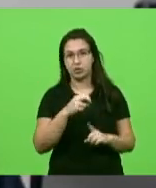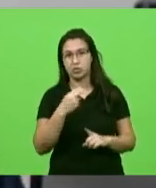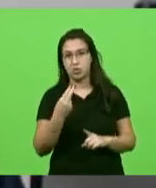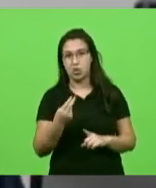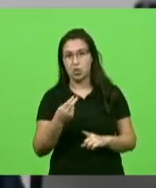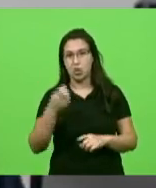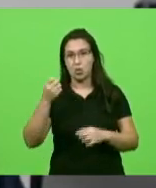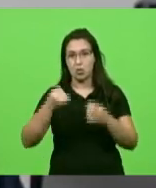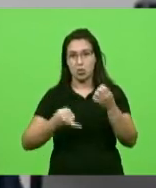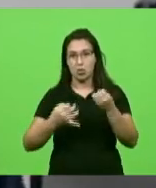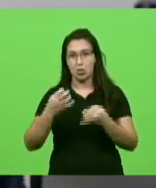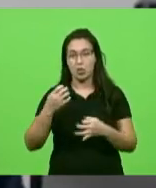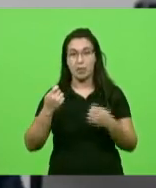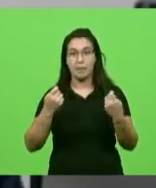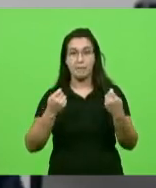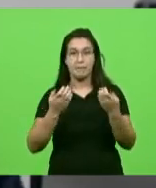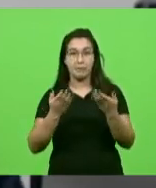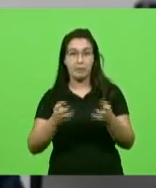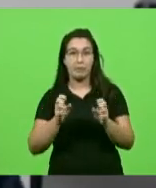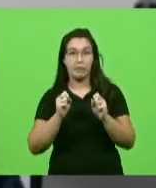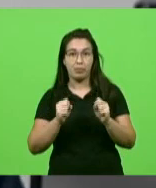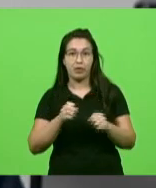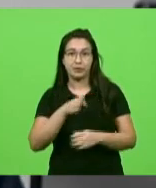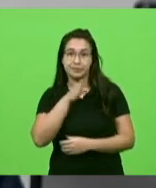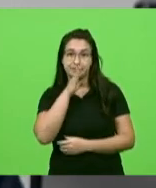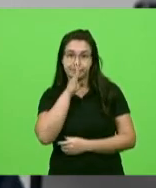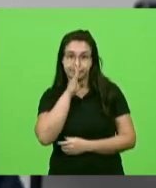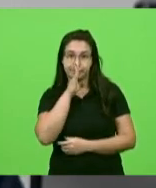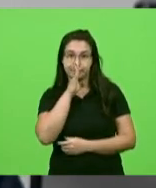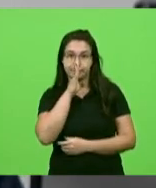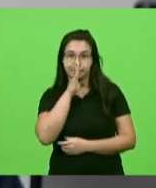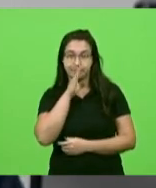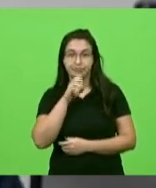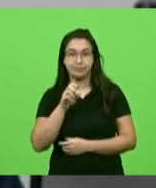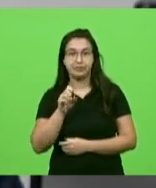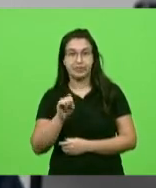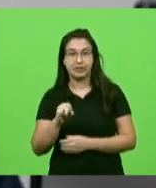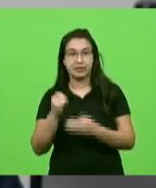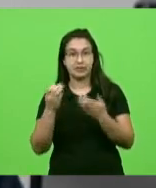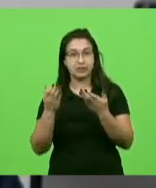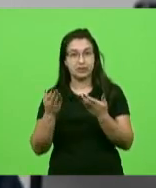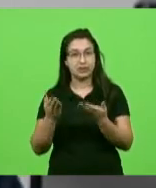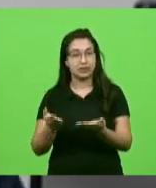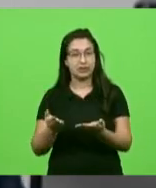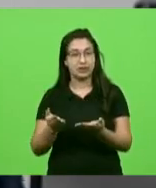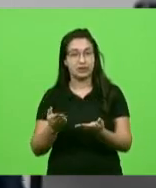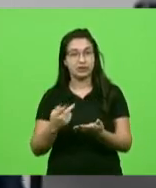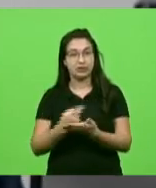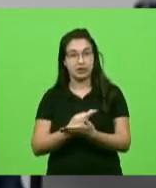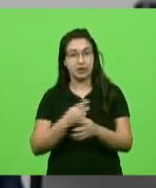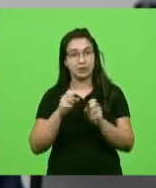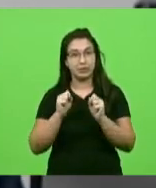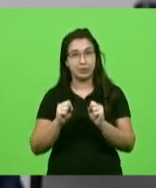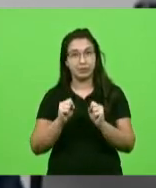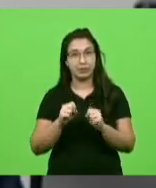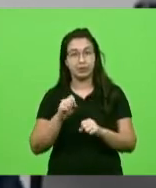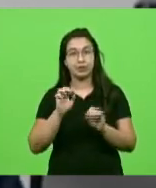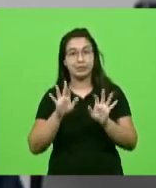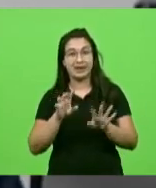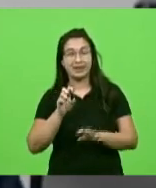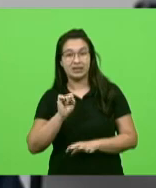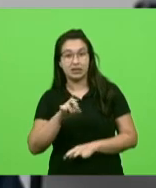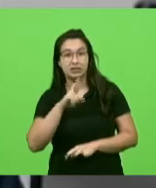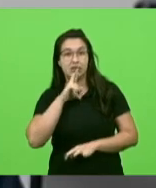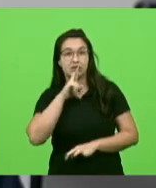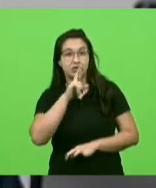e permanecer em silêncio não falamos ao sem que isso seja interpretado no seu deixar ou se Com tudo o que está a